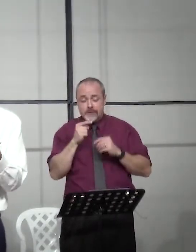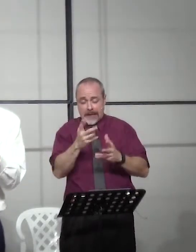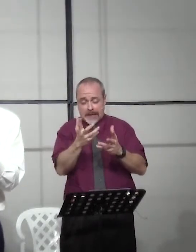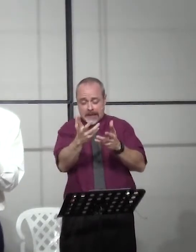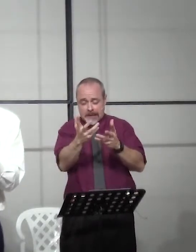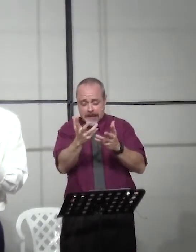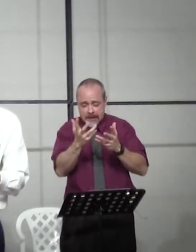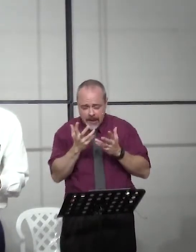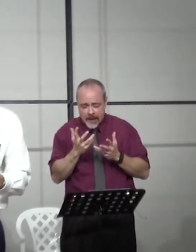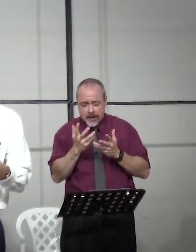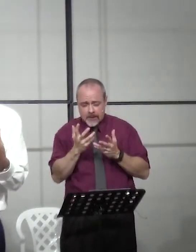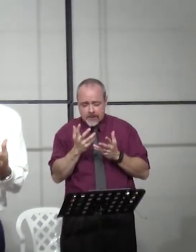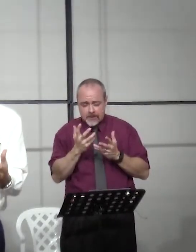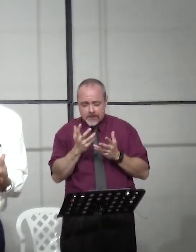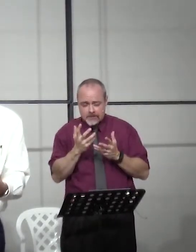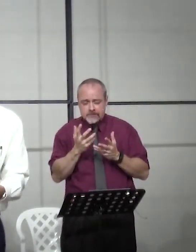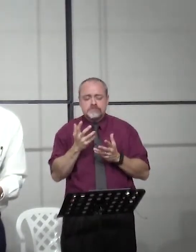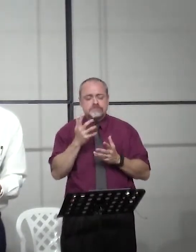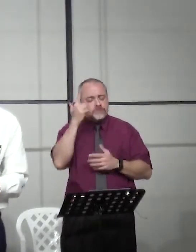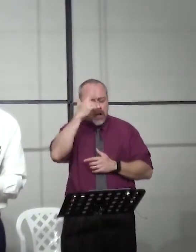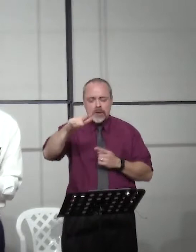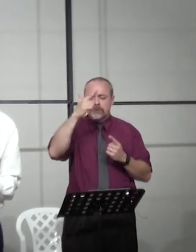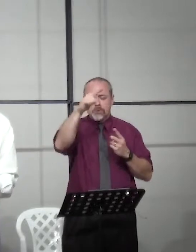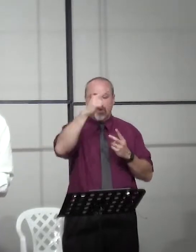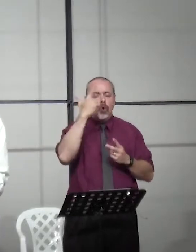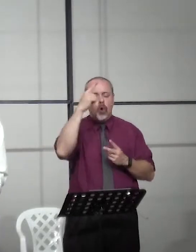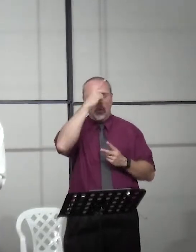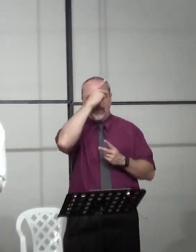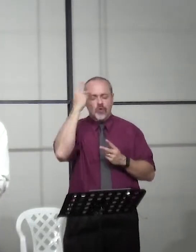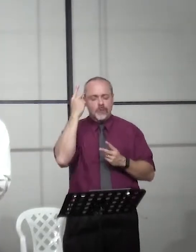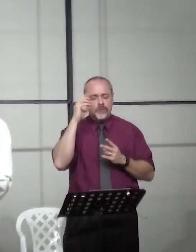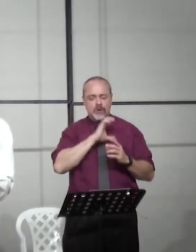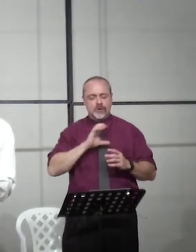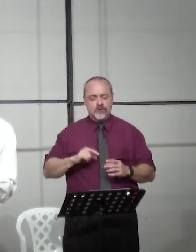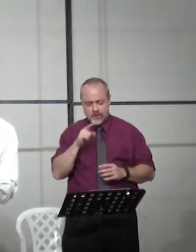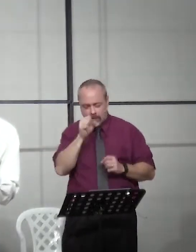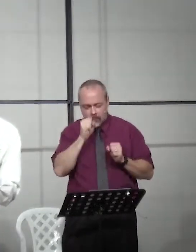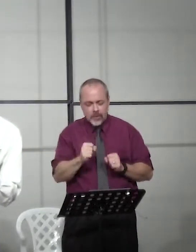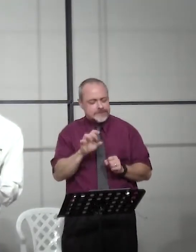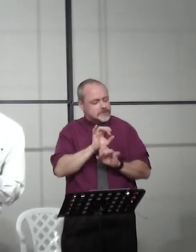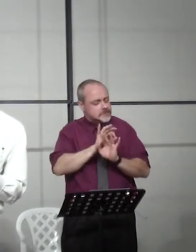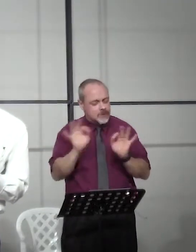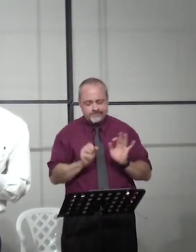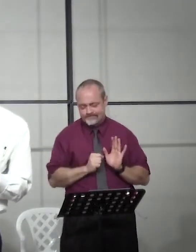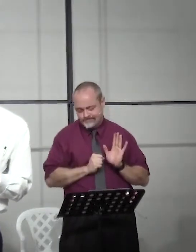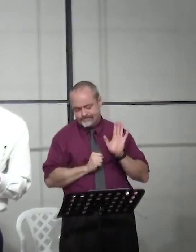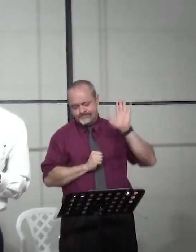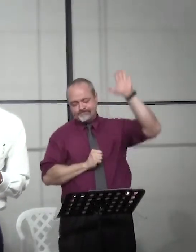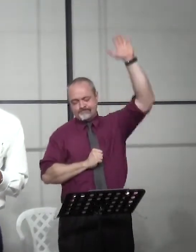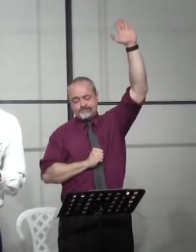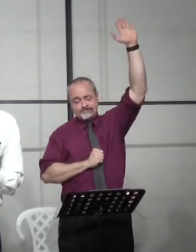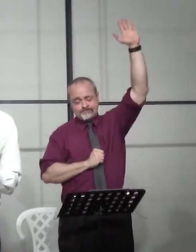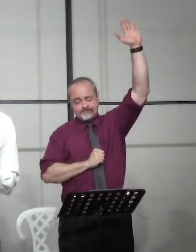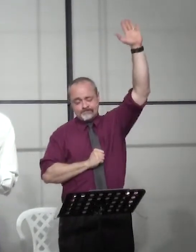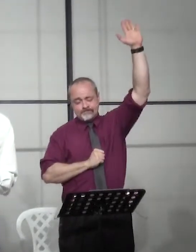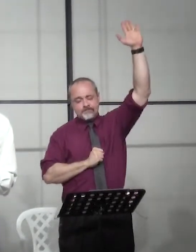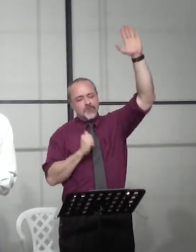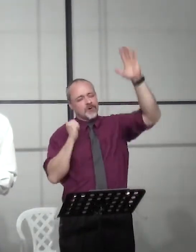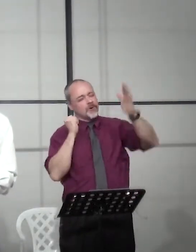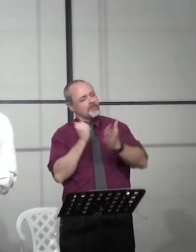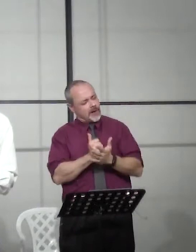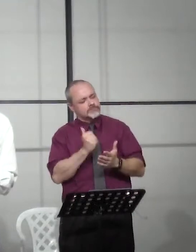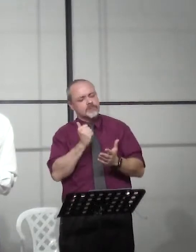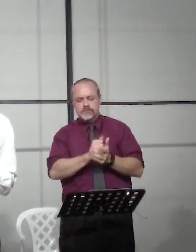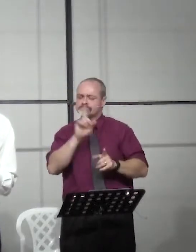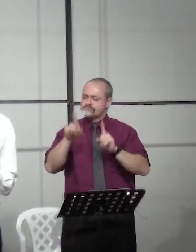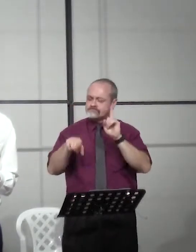quer ganhar outros para Cristo, você pode simplesmente levantar sua mão, por favor? Amém.